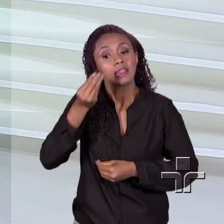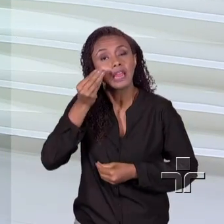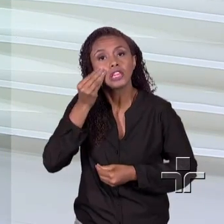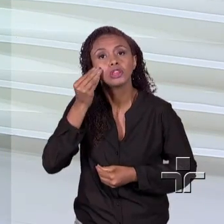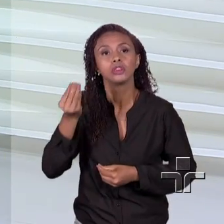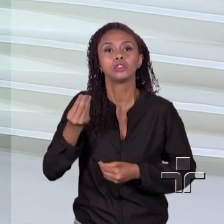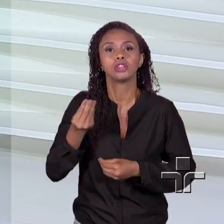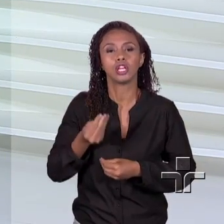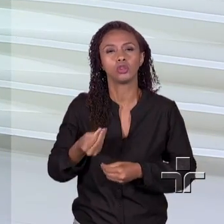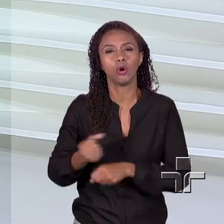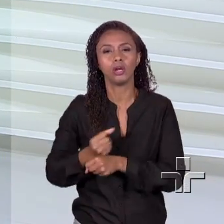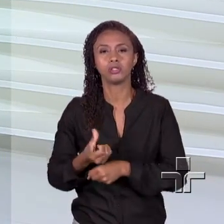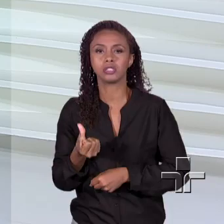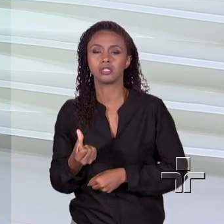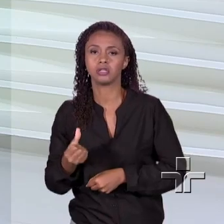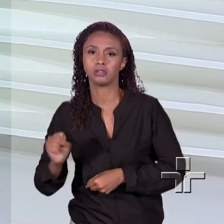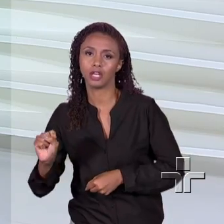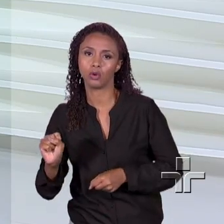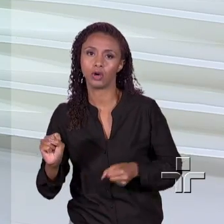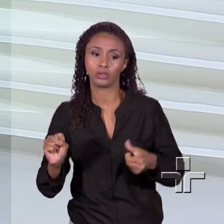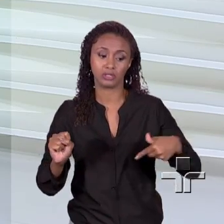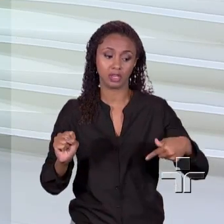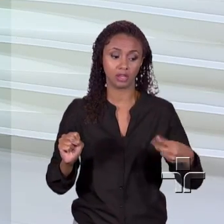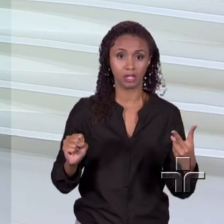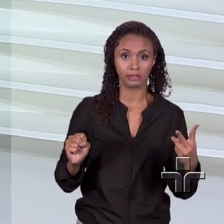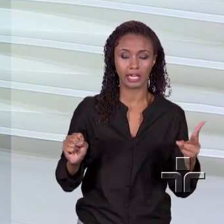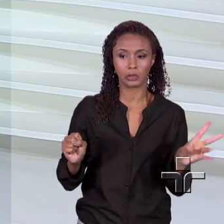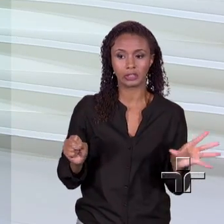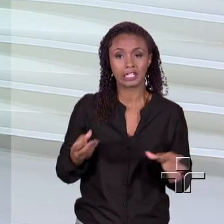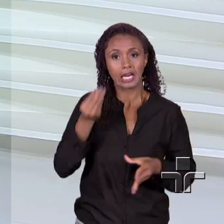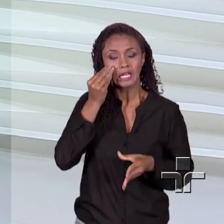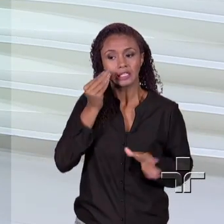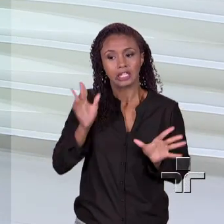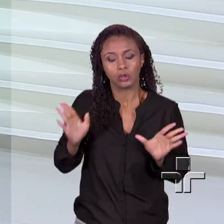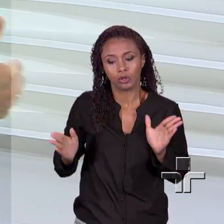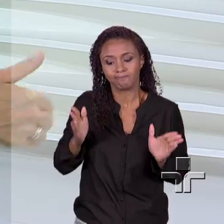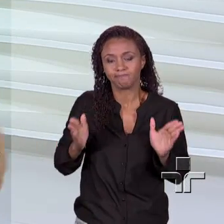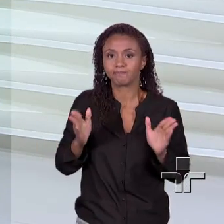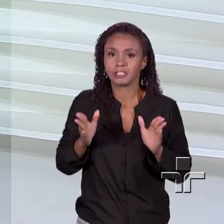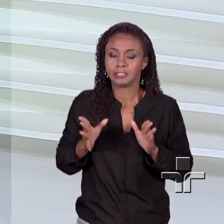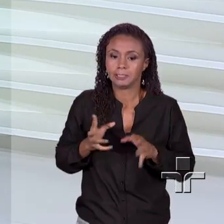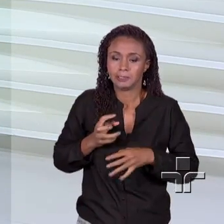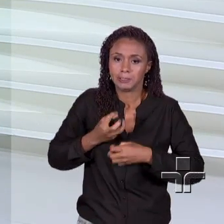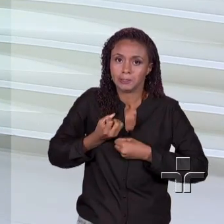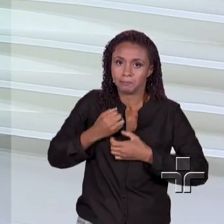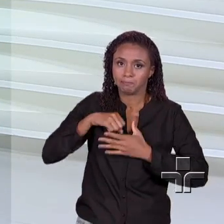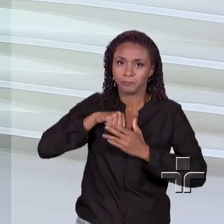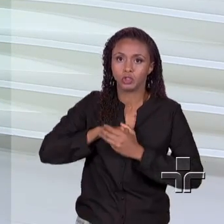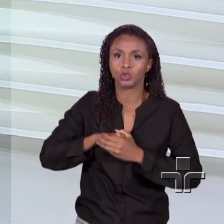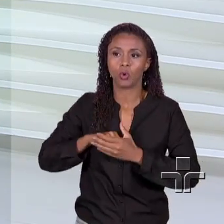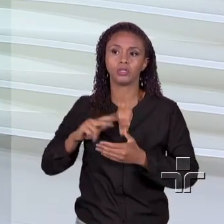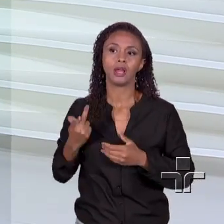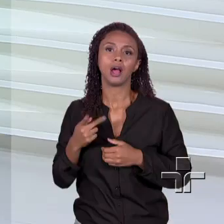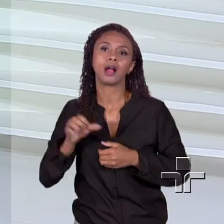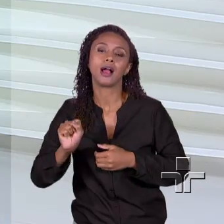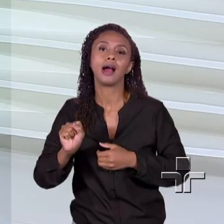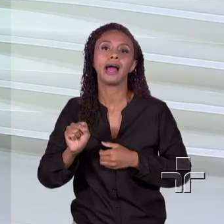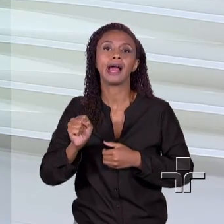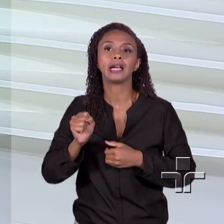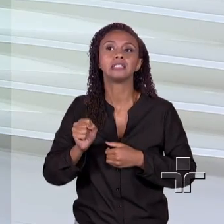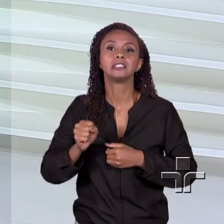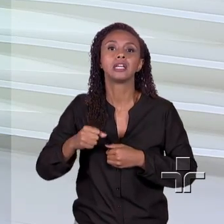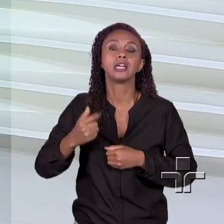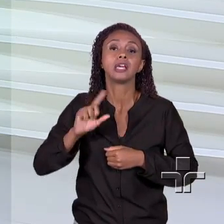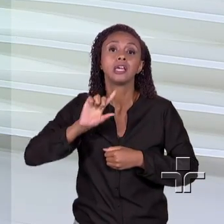entre 68 e 72 para poder integrar uma organização e levar adiante as tarefas dessas